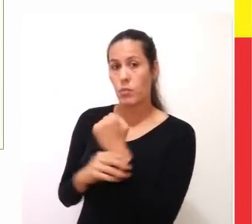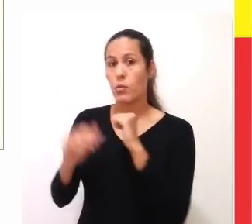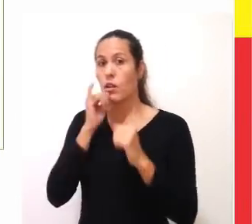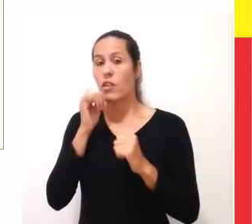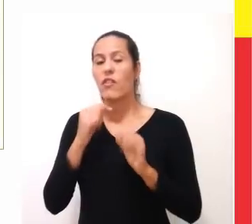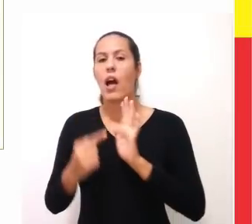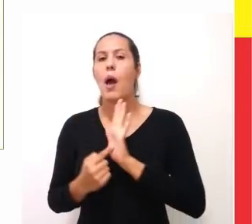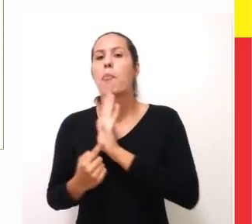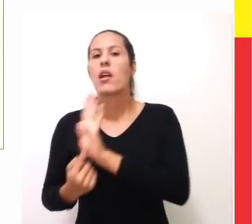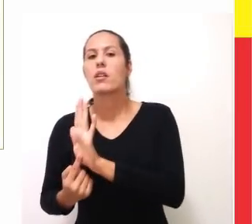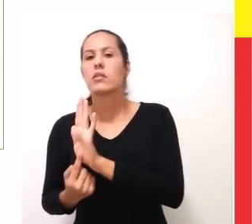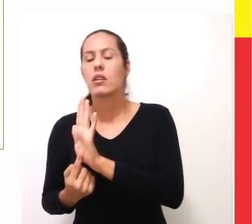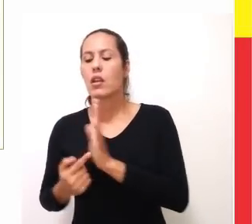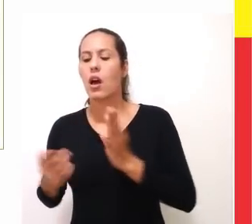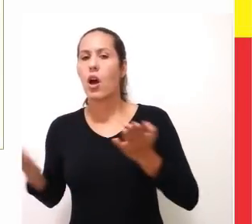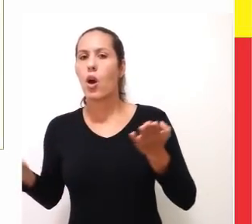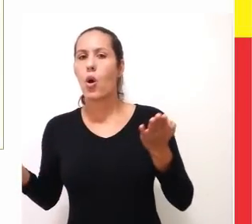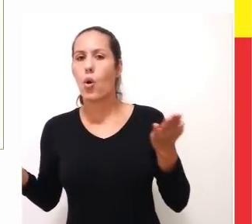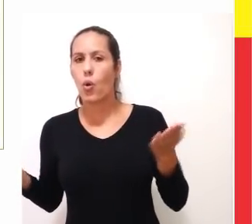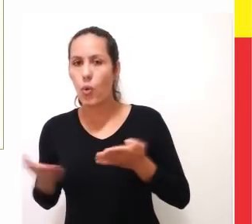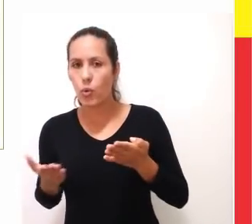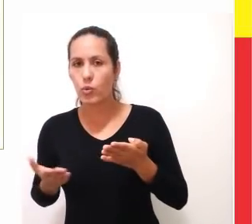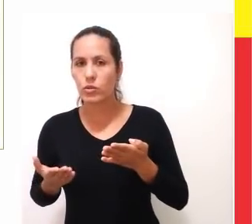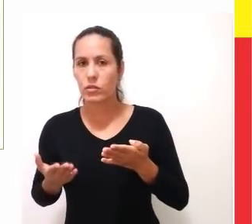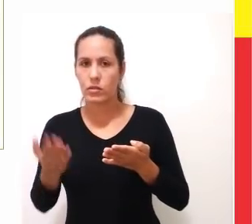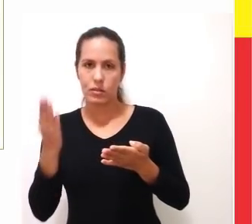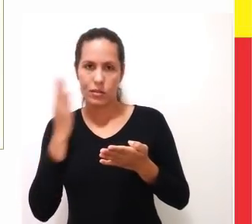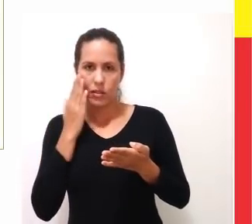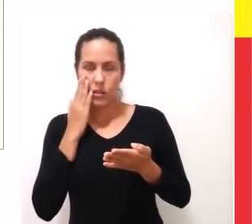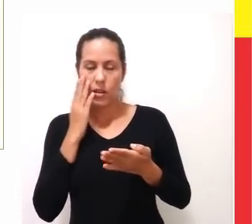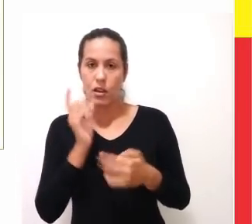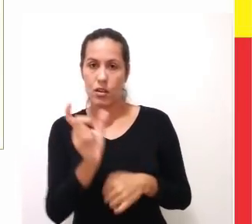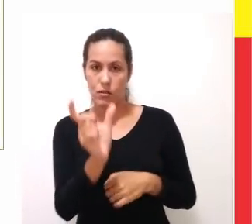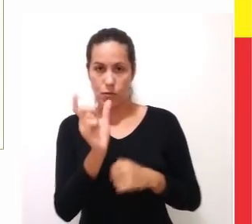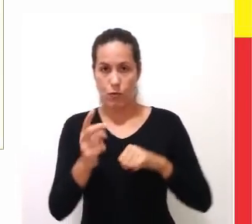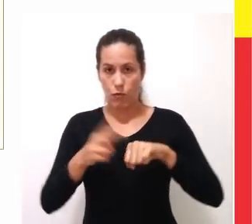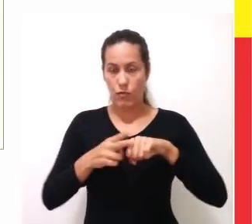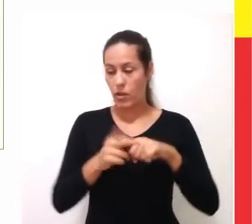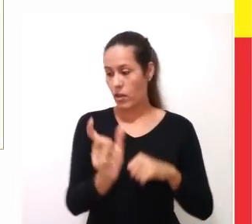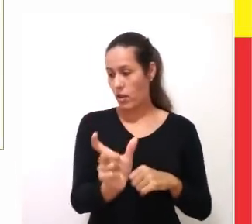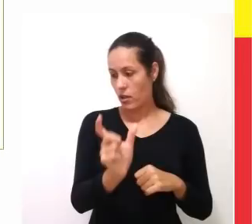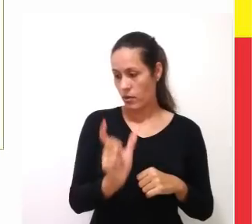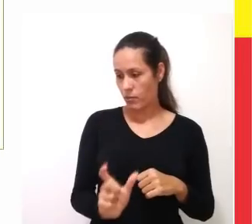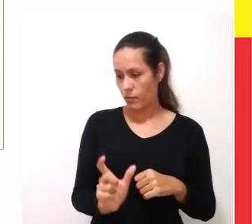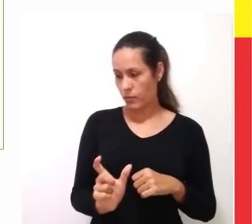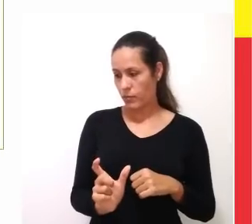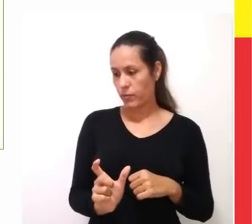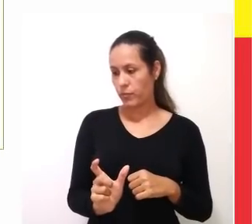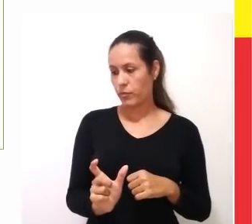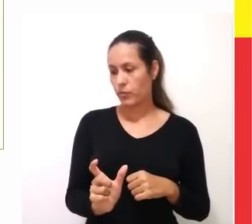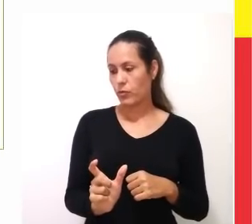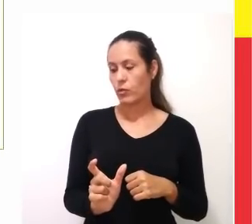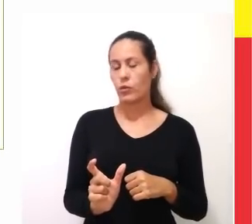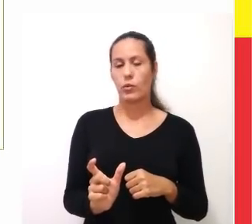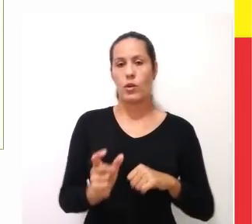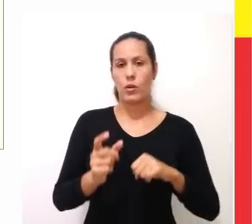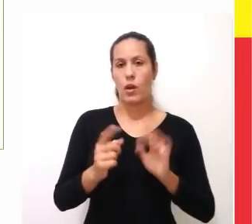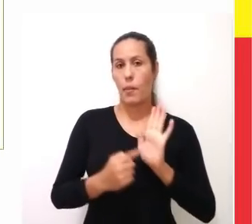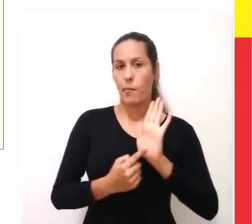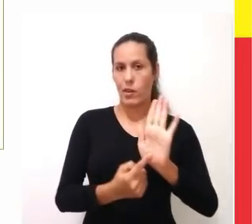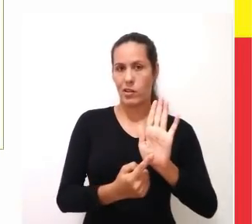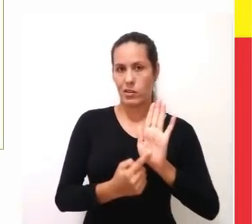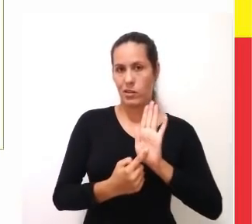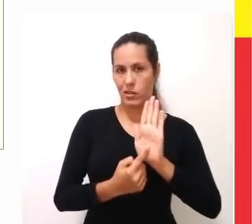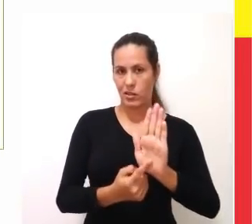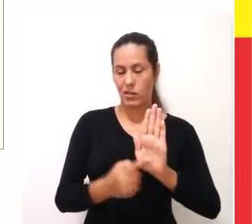à noite, apresenta hoje. Justamente você observa que o verbo está no presente, mas